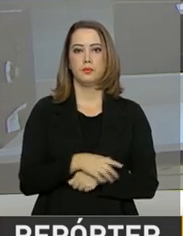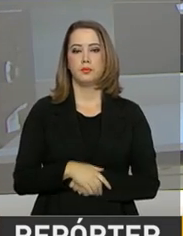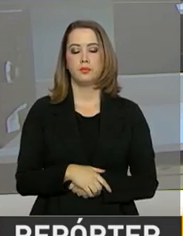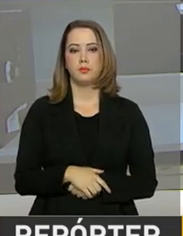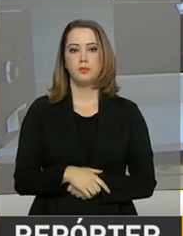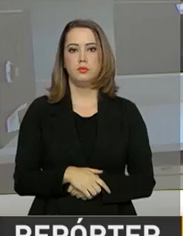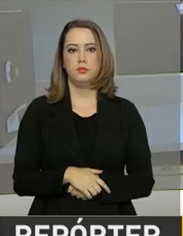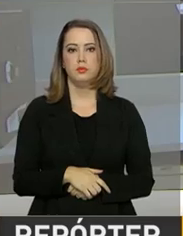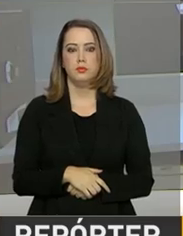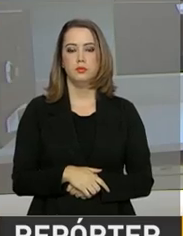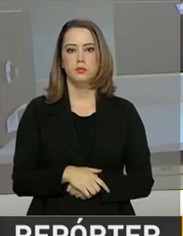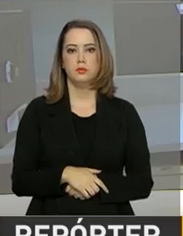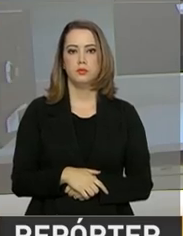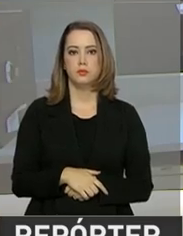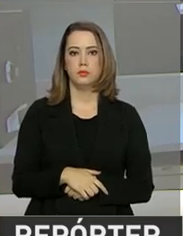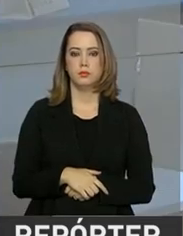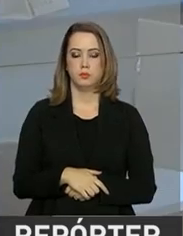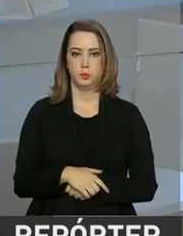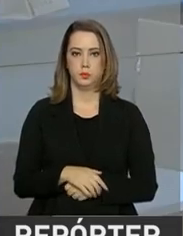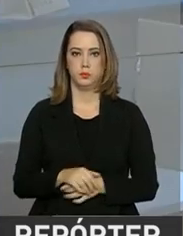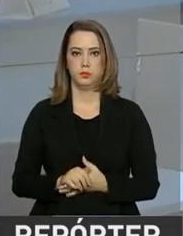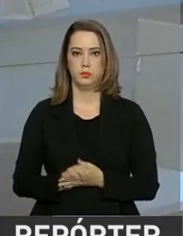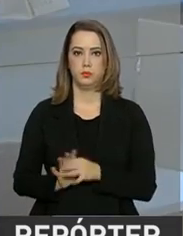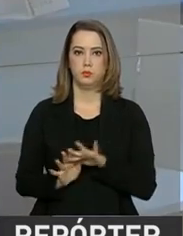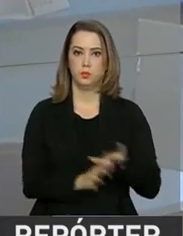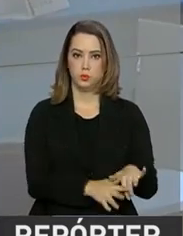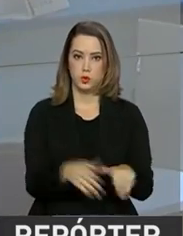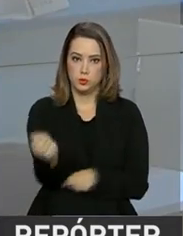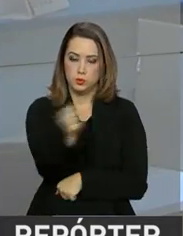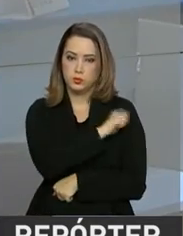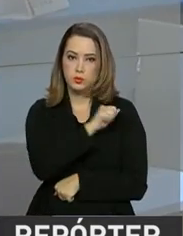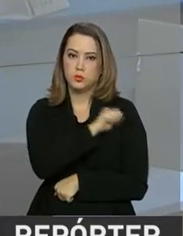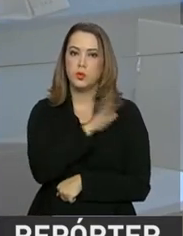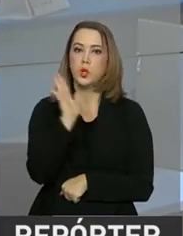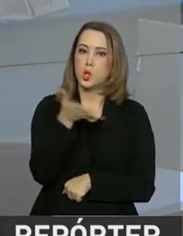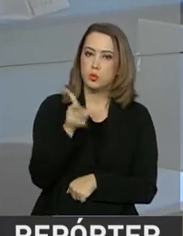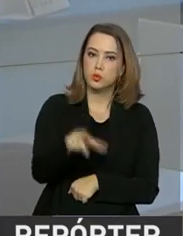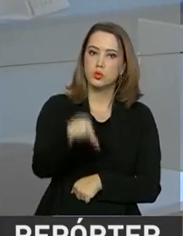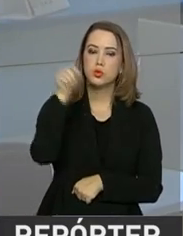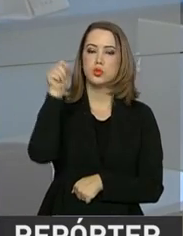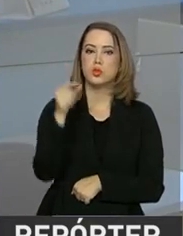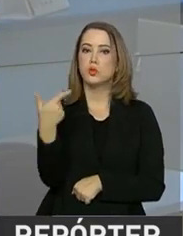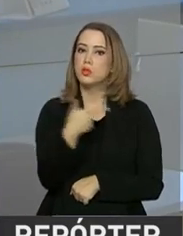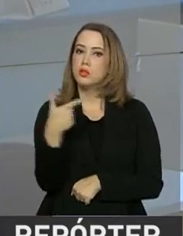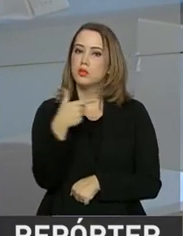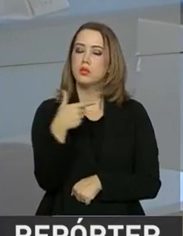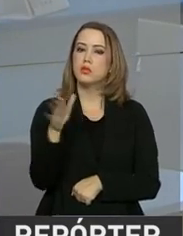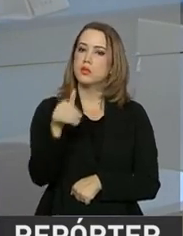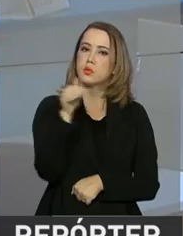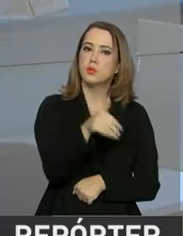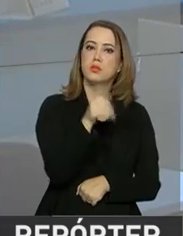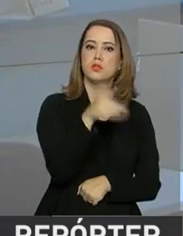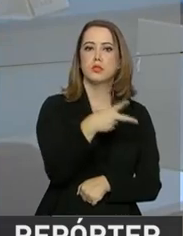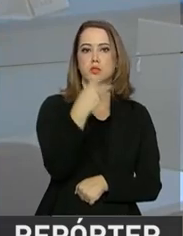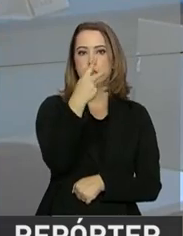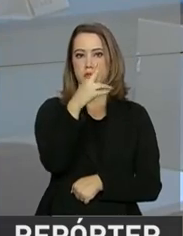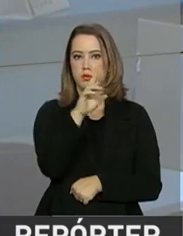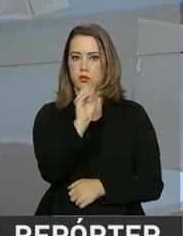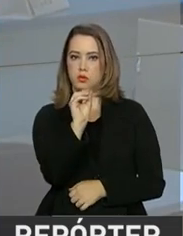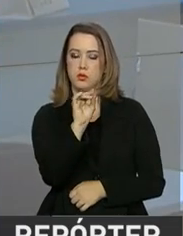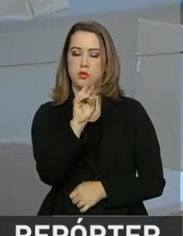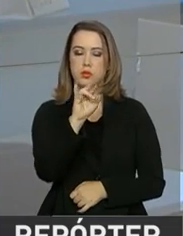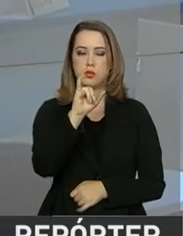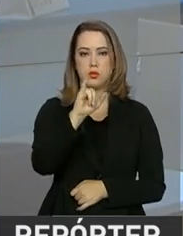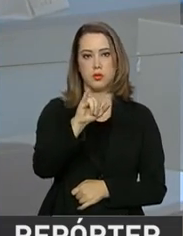p mec.gov.br e o estudantes selecionados na segunda chamada do Pr unitem até amanhã para fazer a